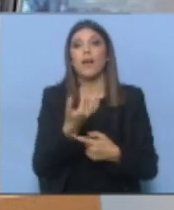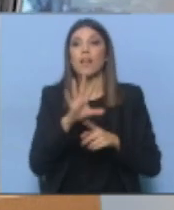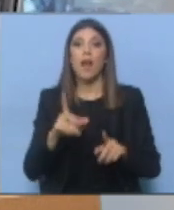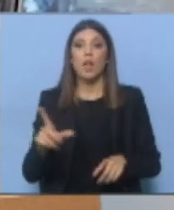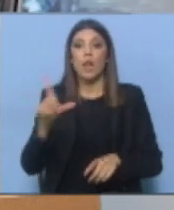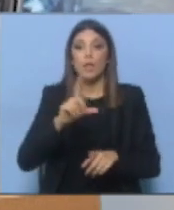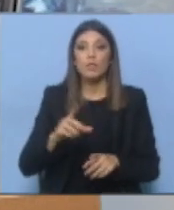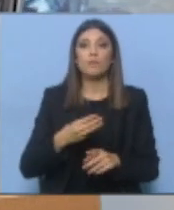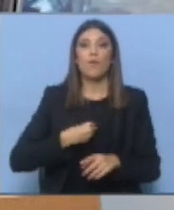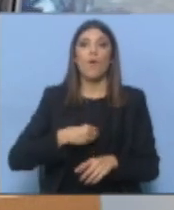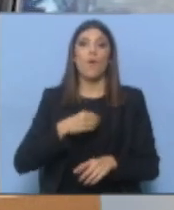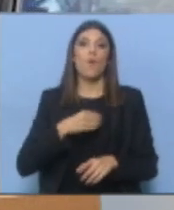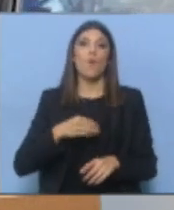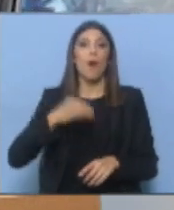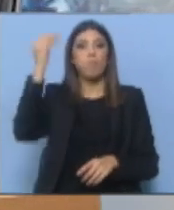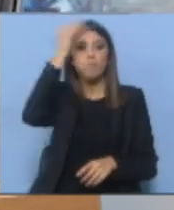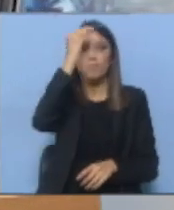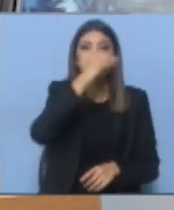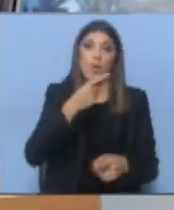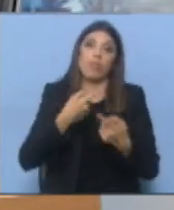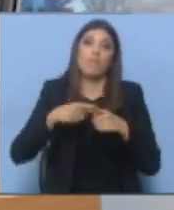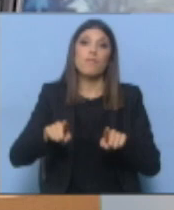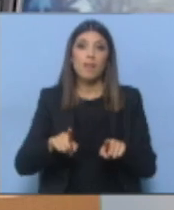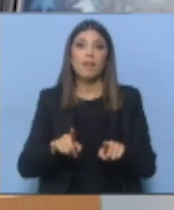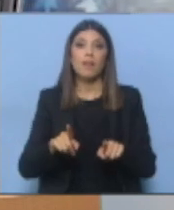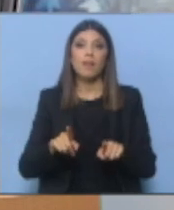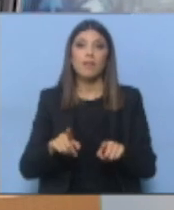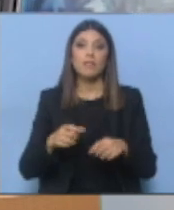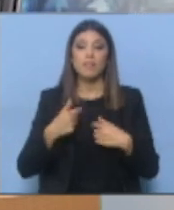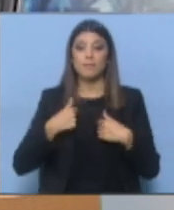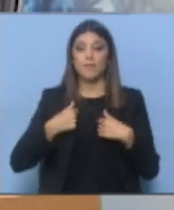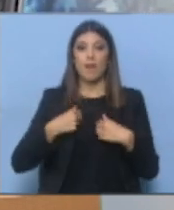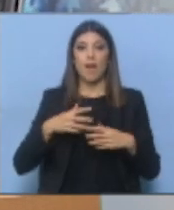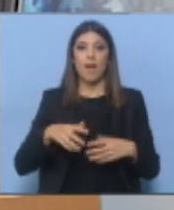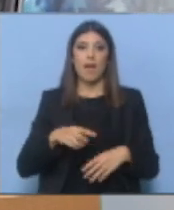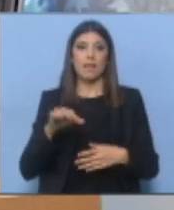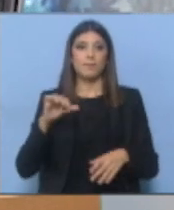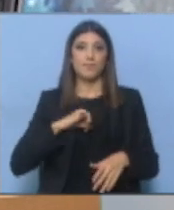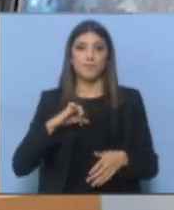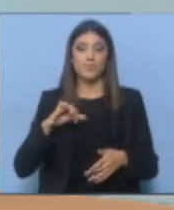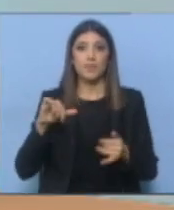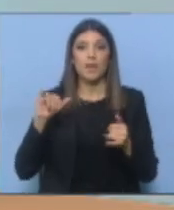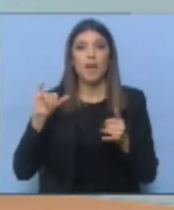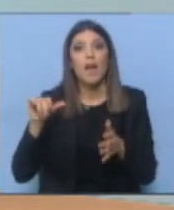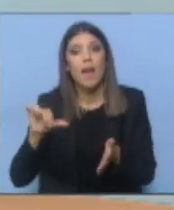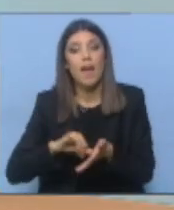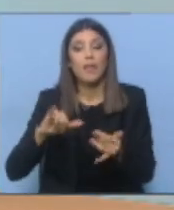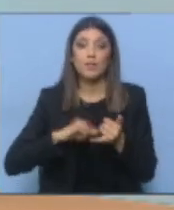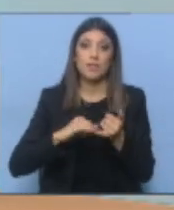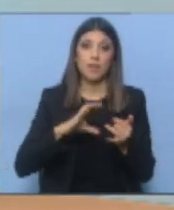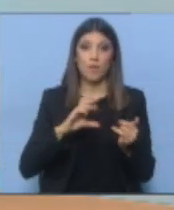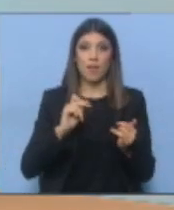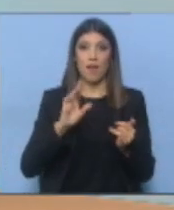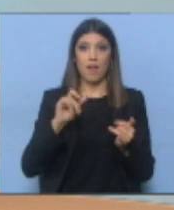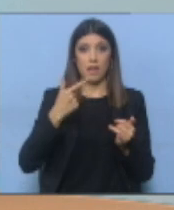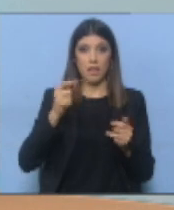grandes centros urbanos, por aí fora. Mas a Caritas está na primeira linha e conhece estes problemas que aqui nos chegam por um relatório que nos fala